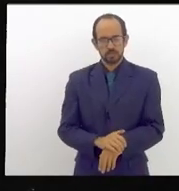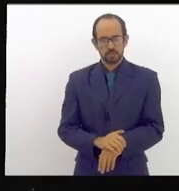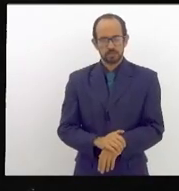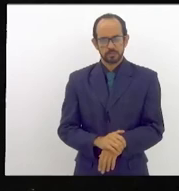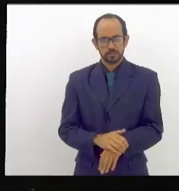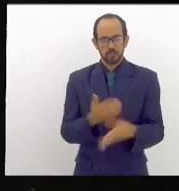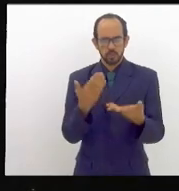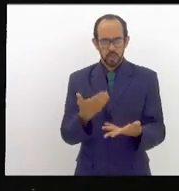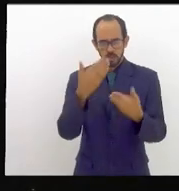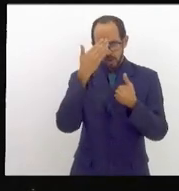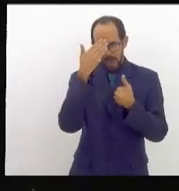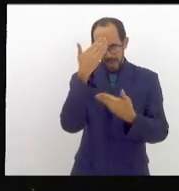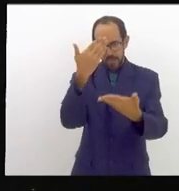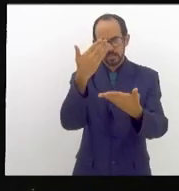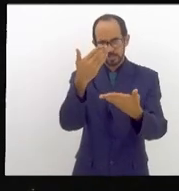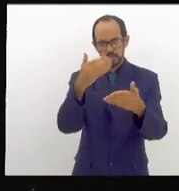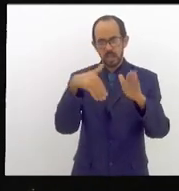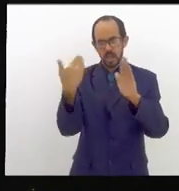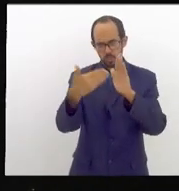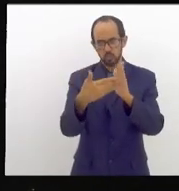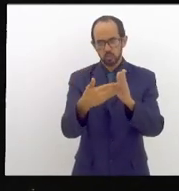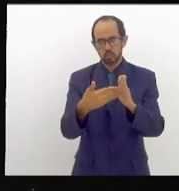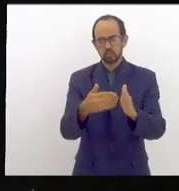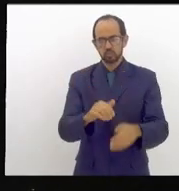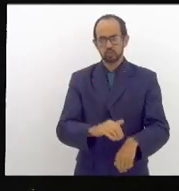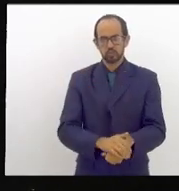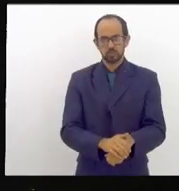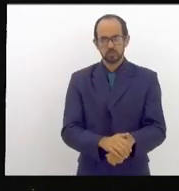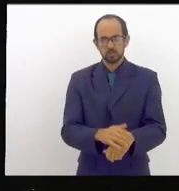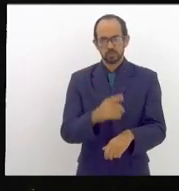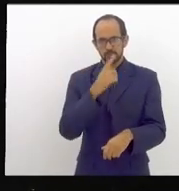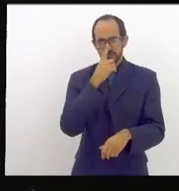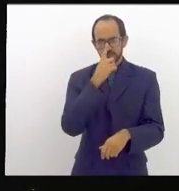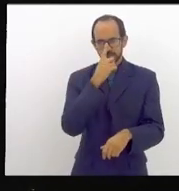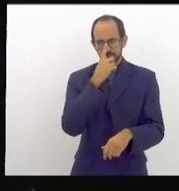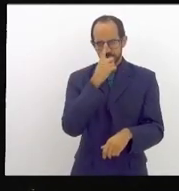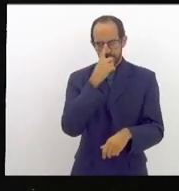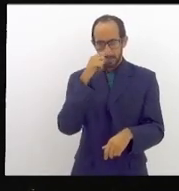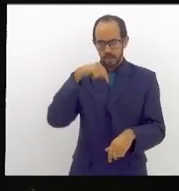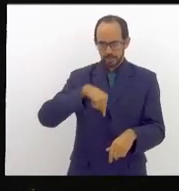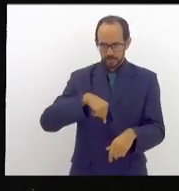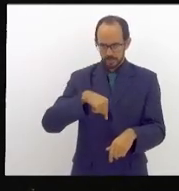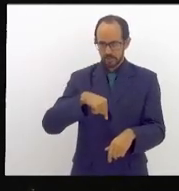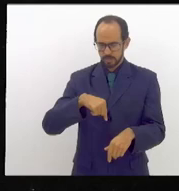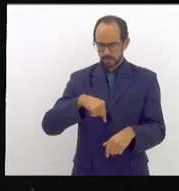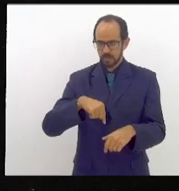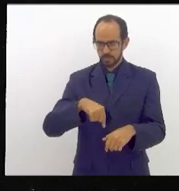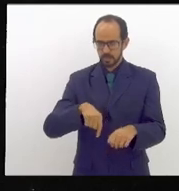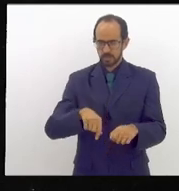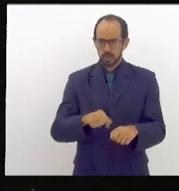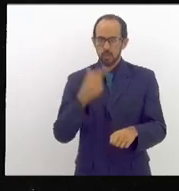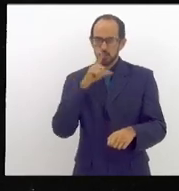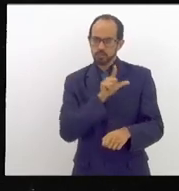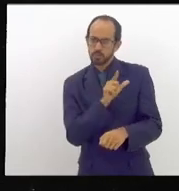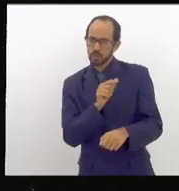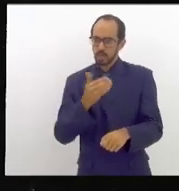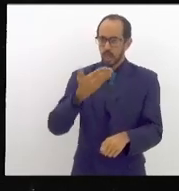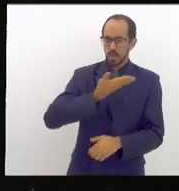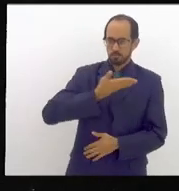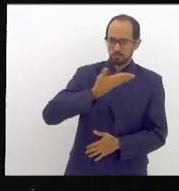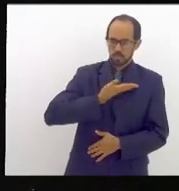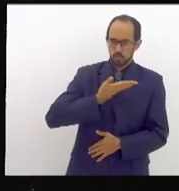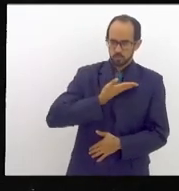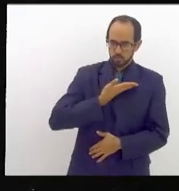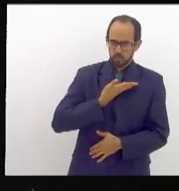e eu quero agradecer a todos aqui eu fiz amigos e apesar